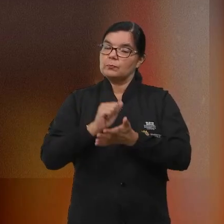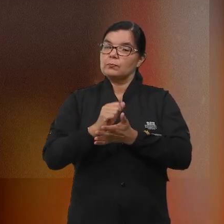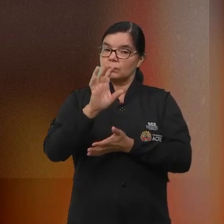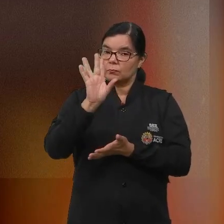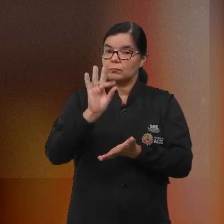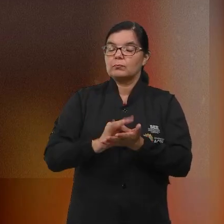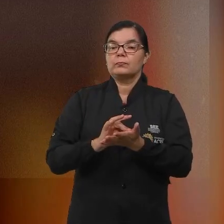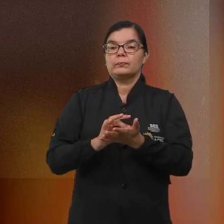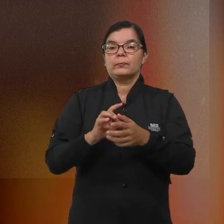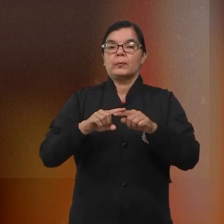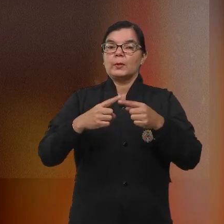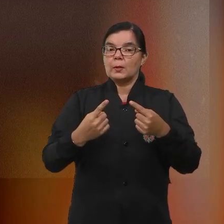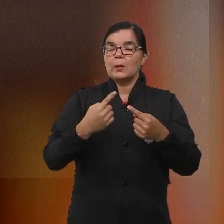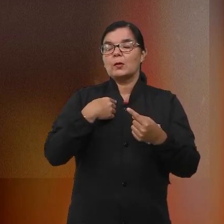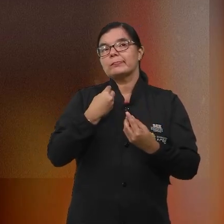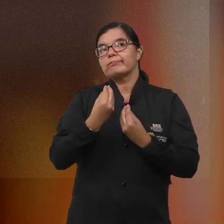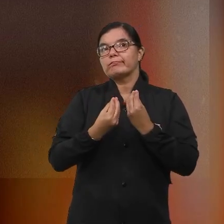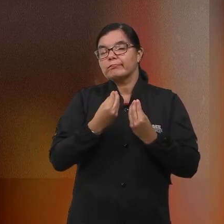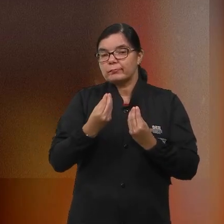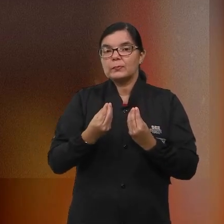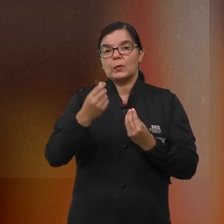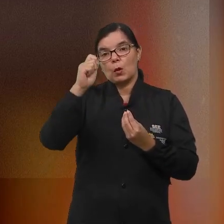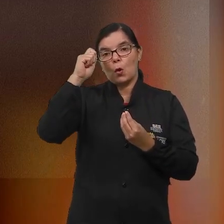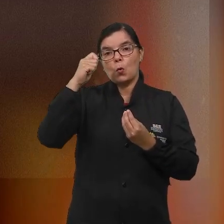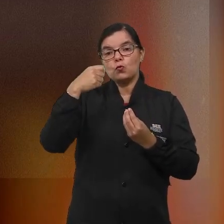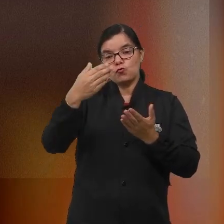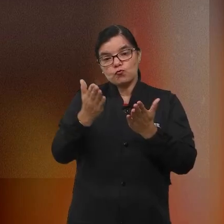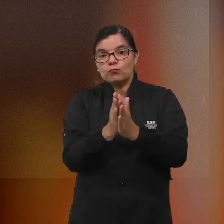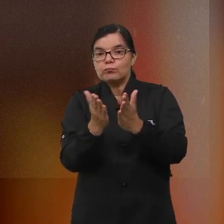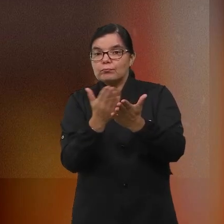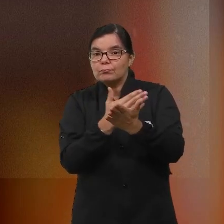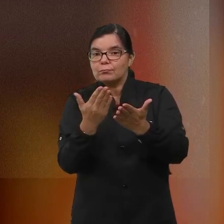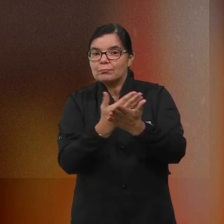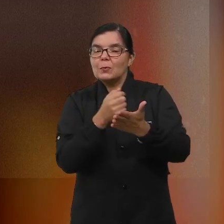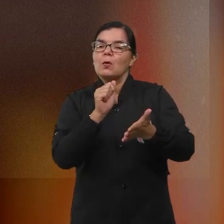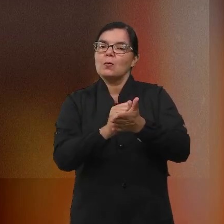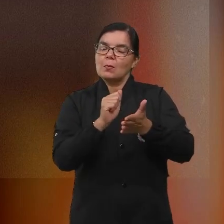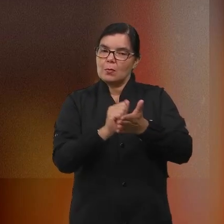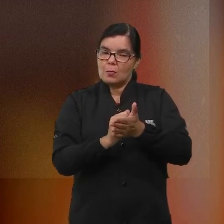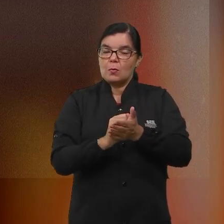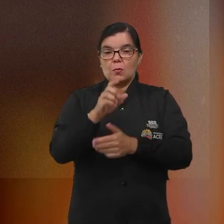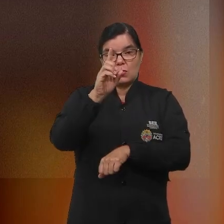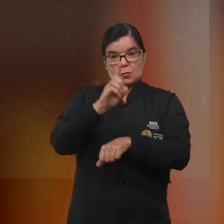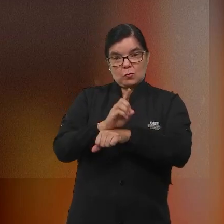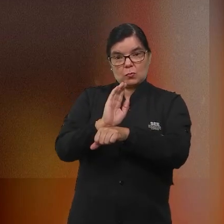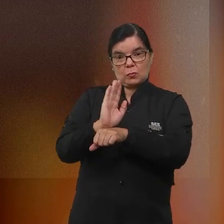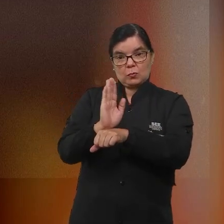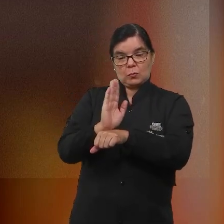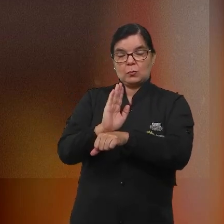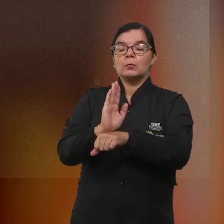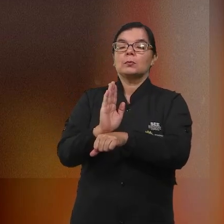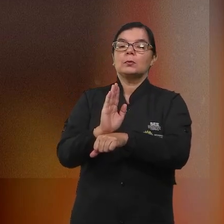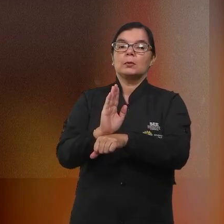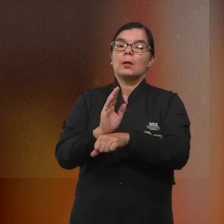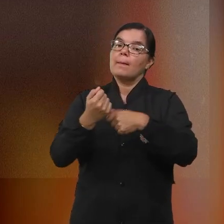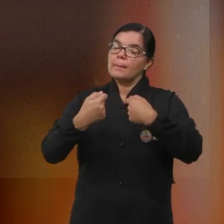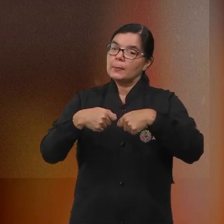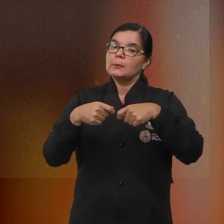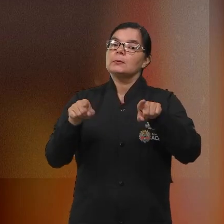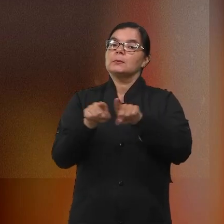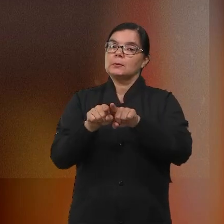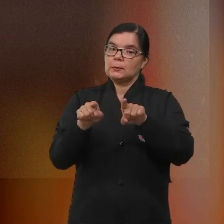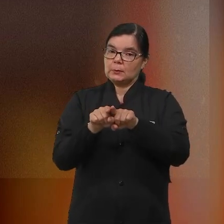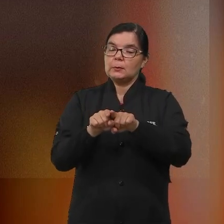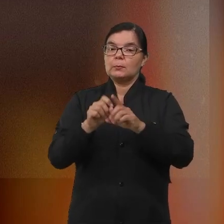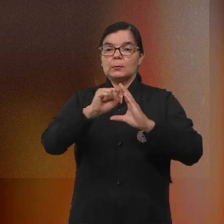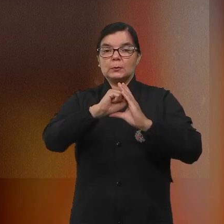escritor. Então, é como se ele fosse o autor de um livro. Então, eles defendiam que o diretor do filme, de um filme, também